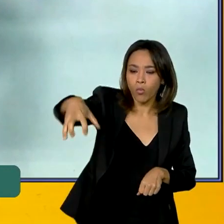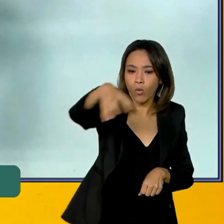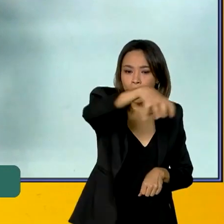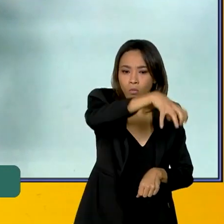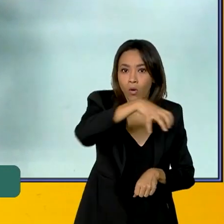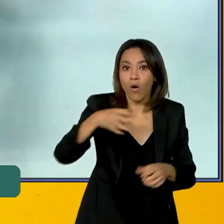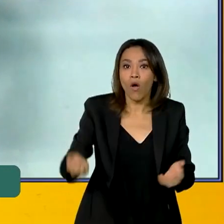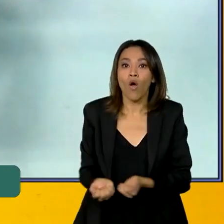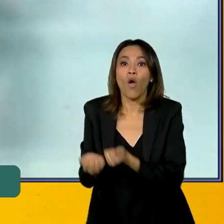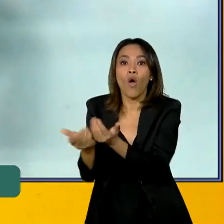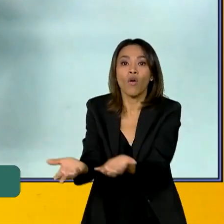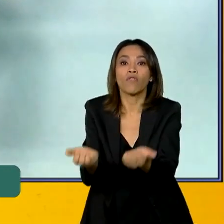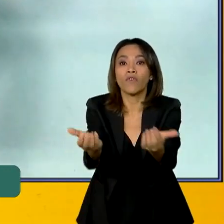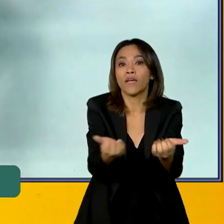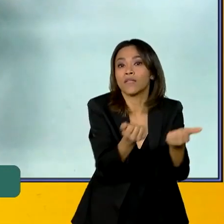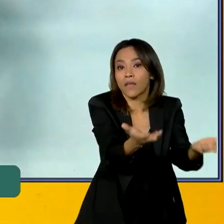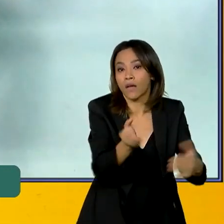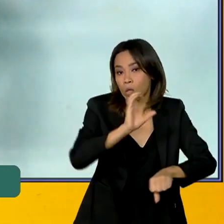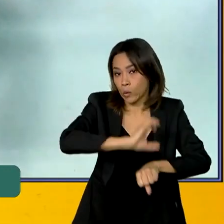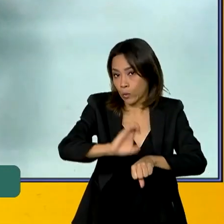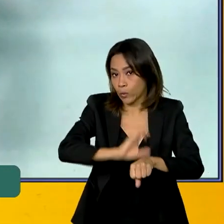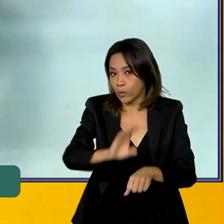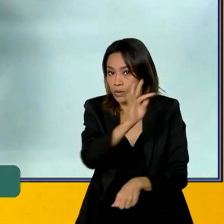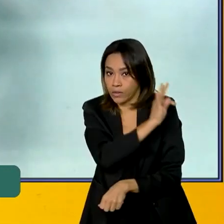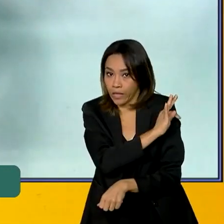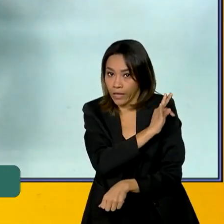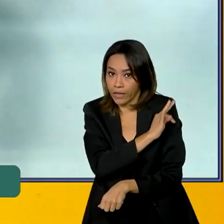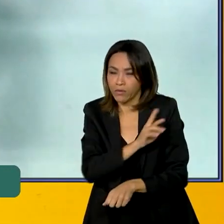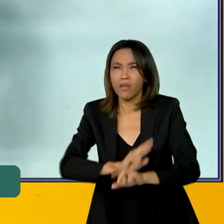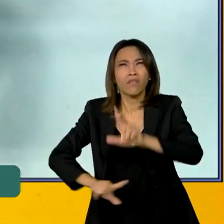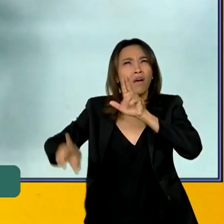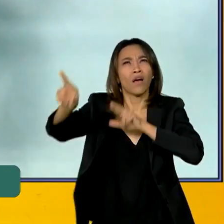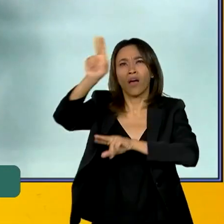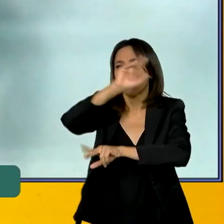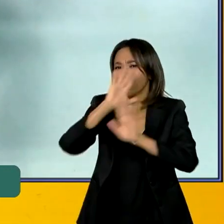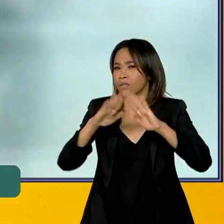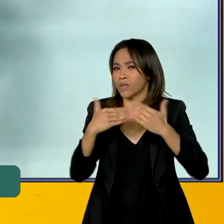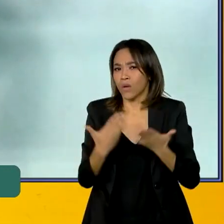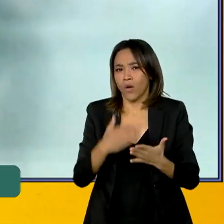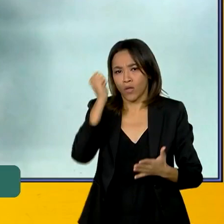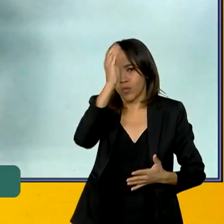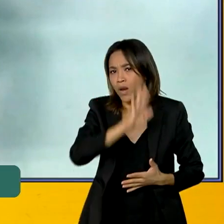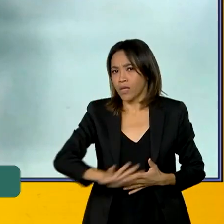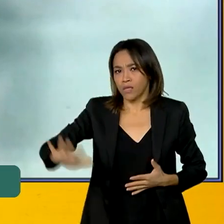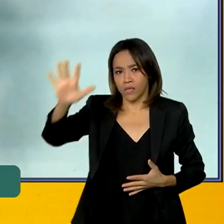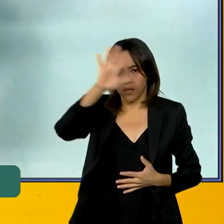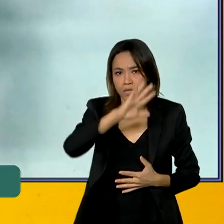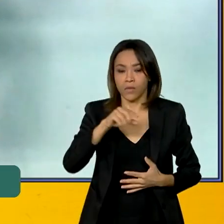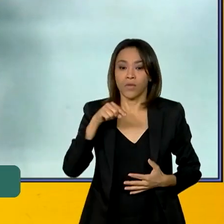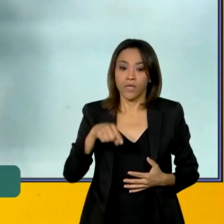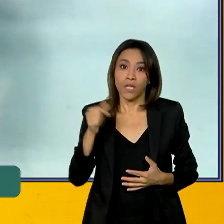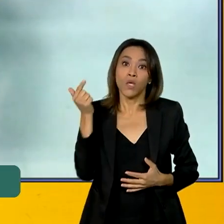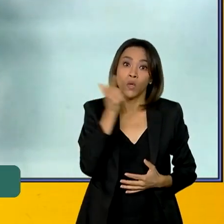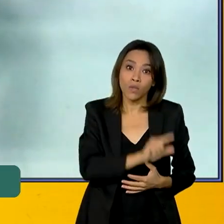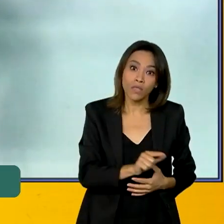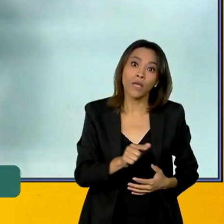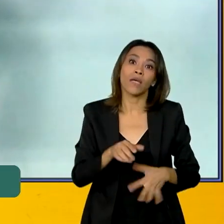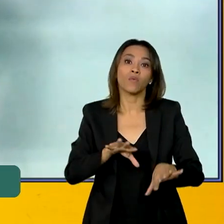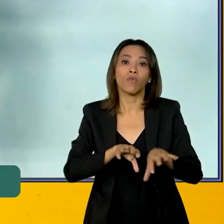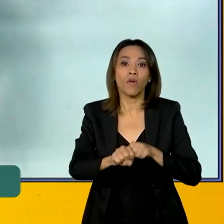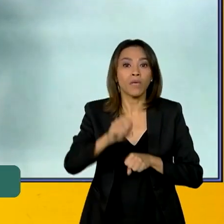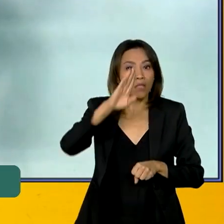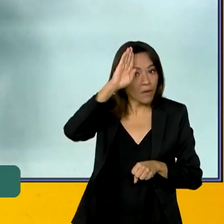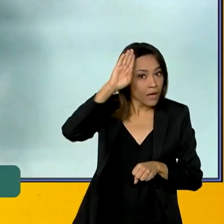na oferta de cursos técnicos, mas em várias unidades do país, eles chegam à graduação e à pós-graduação dentro da